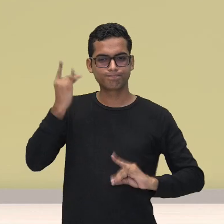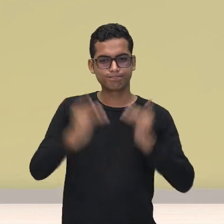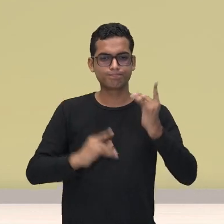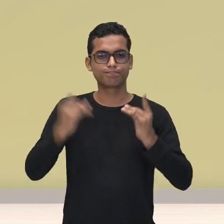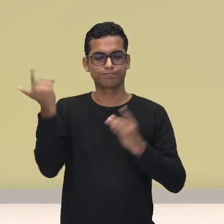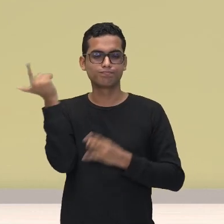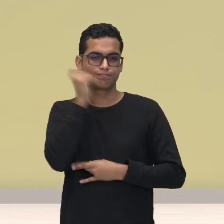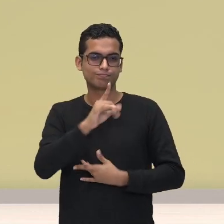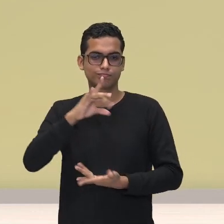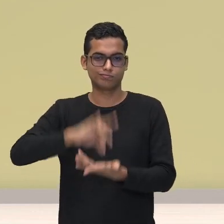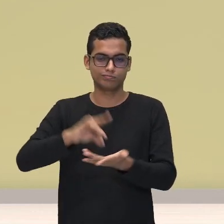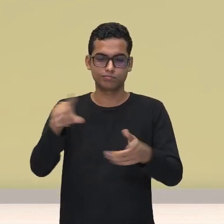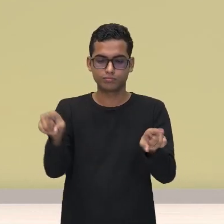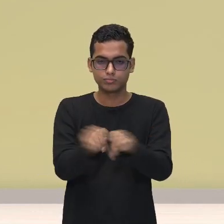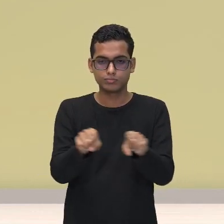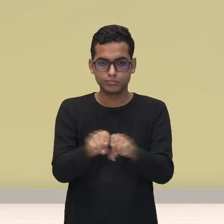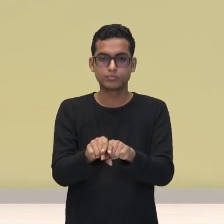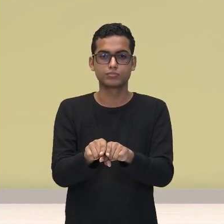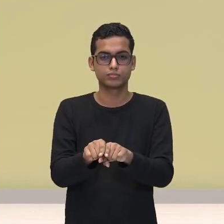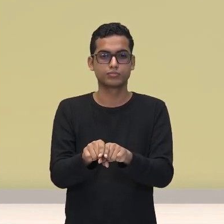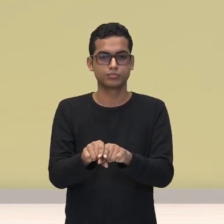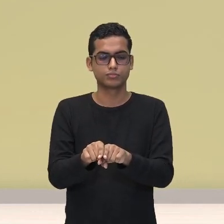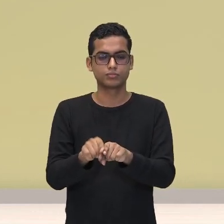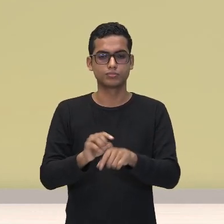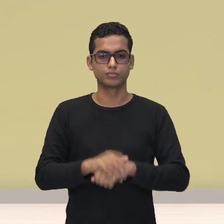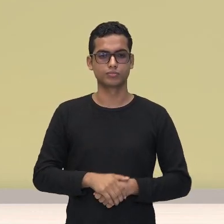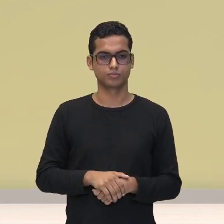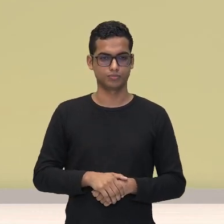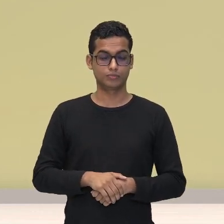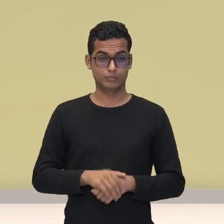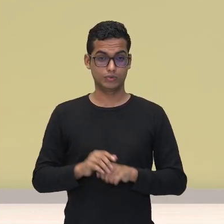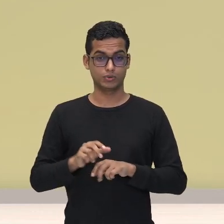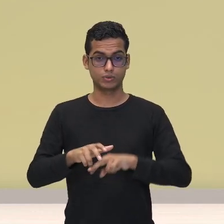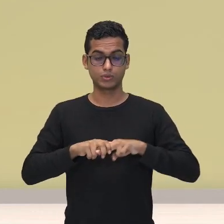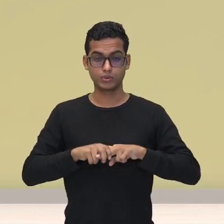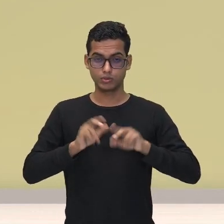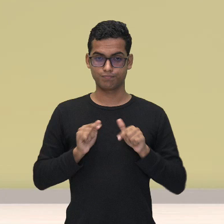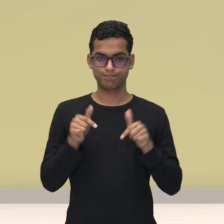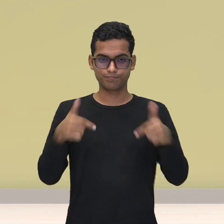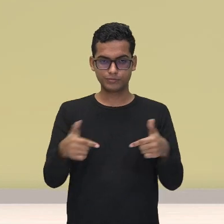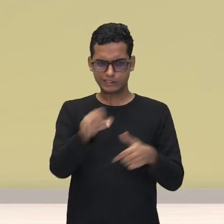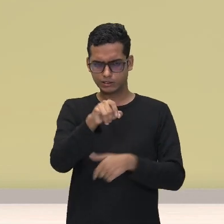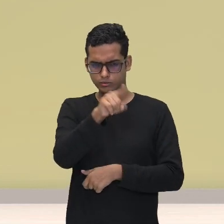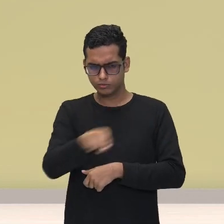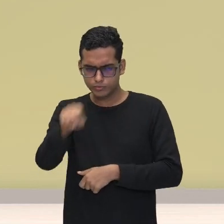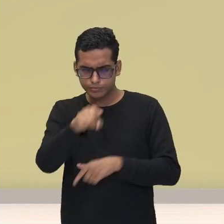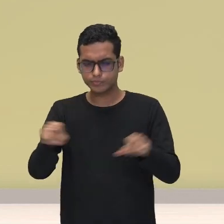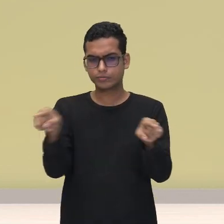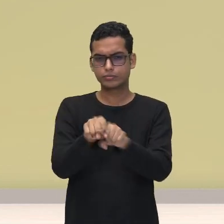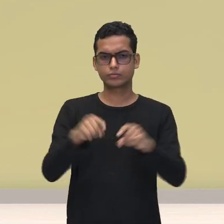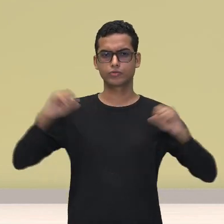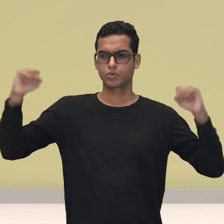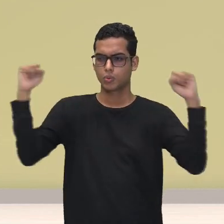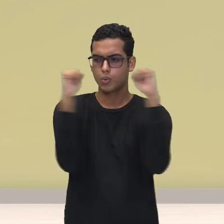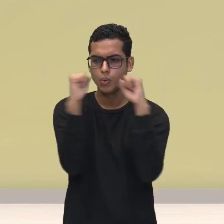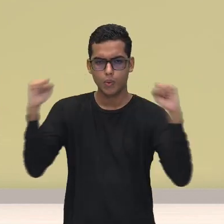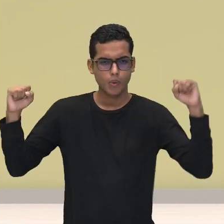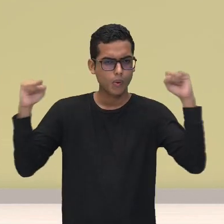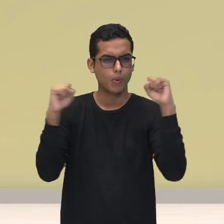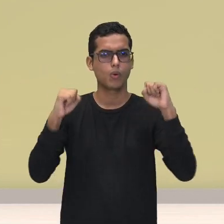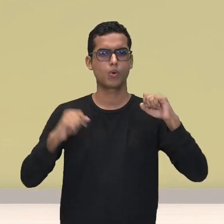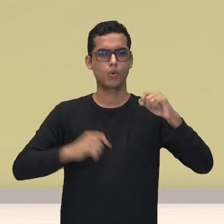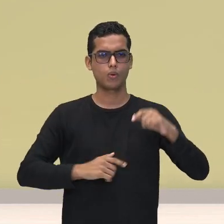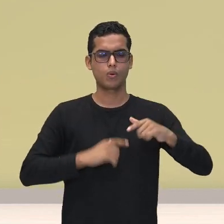que ele foi ali obrigado a fazer durante o dia. Então, se você faz uma atividade física, o seu corpo, na hora do sono, ele